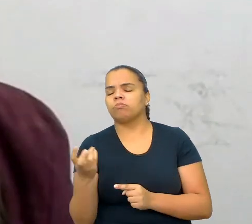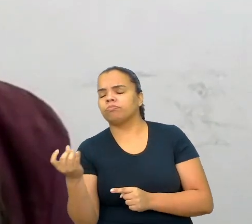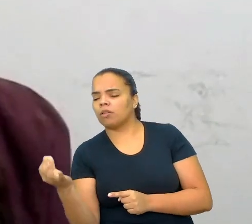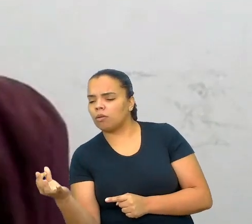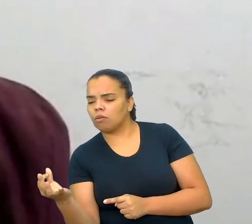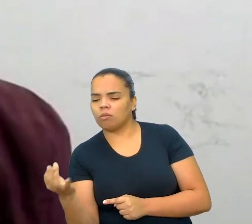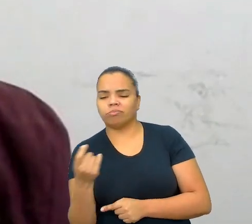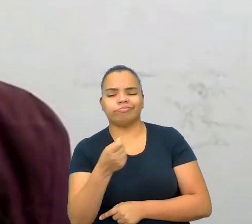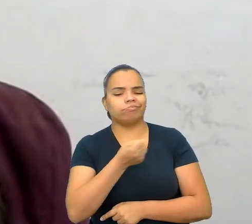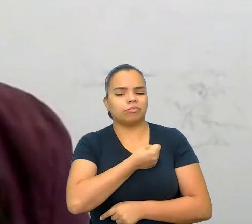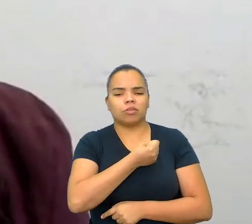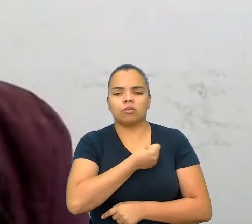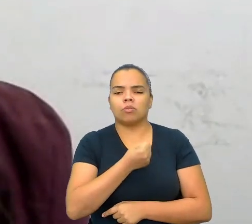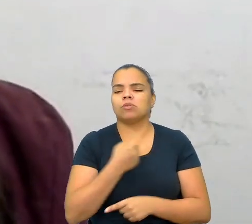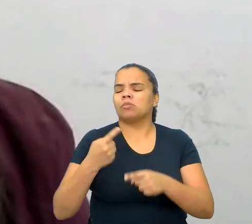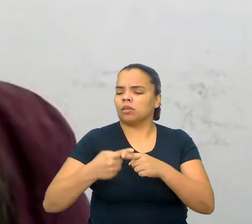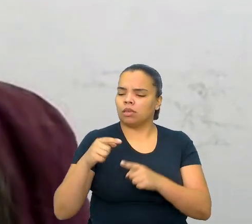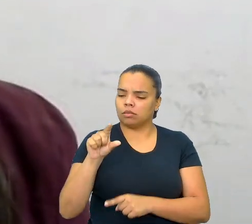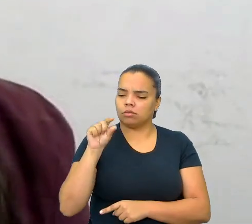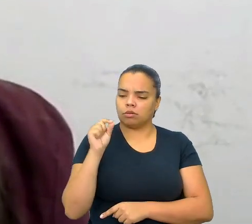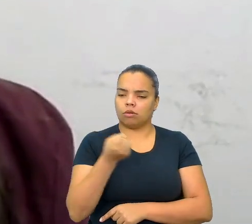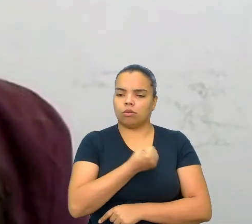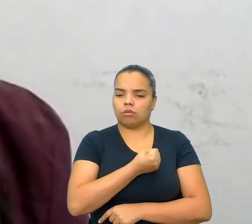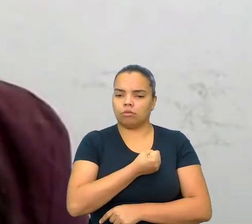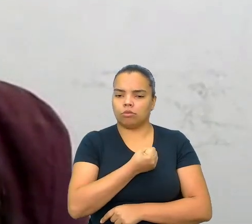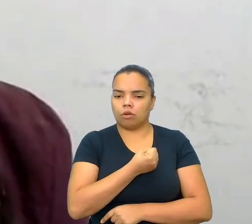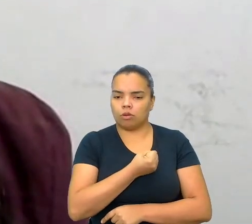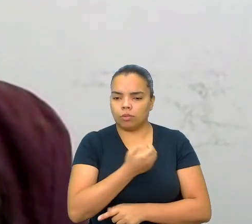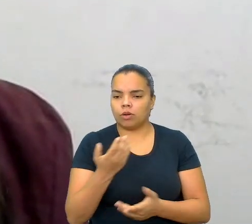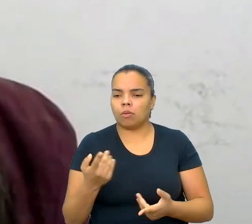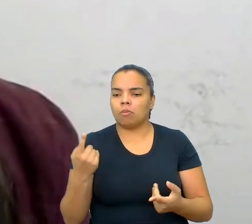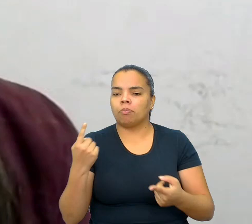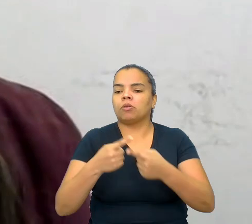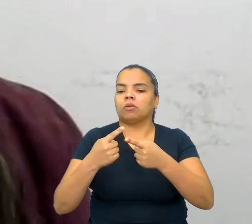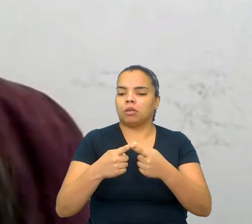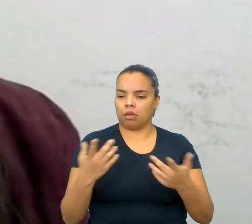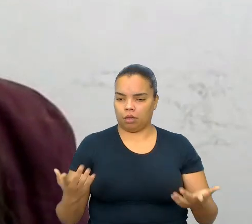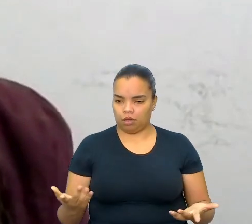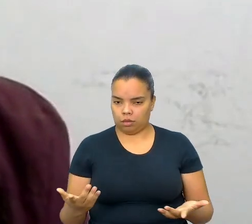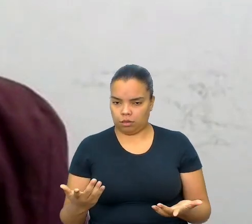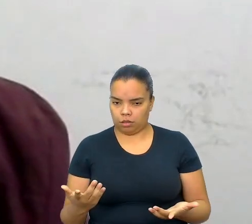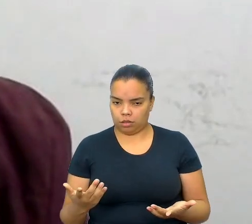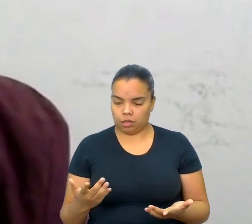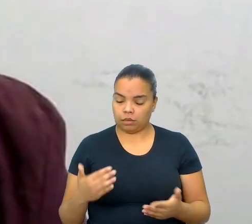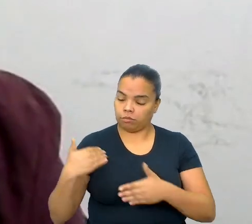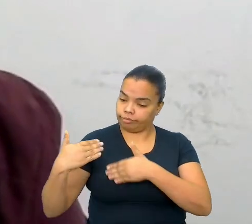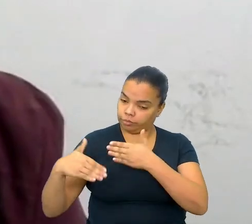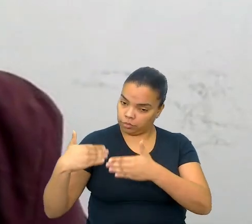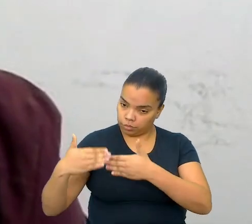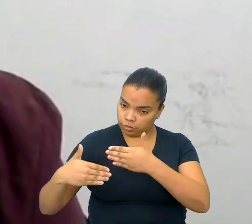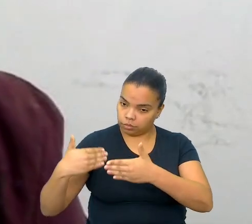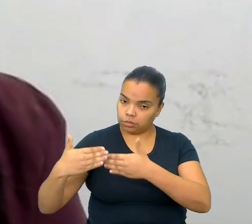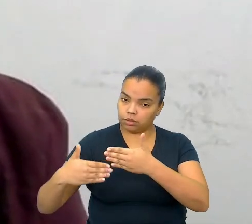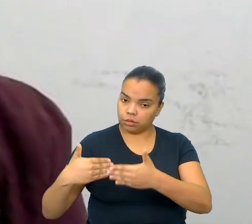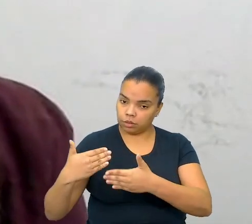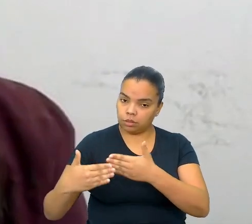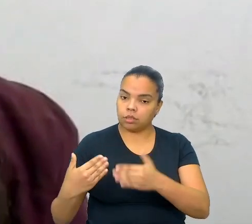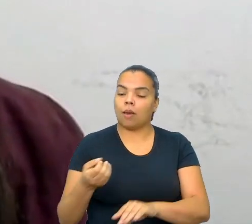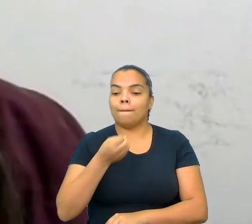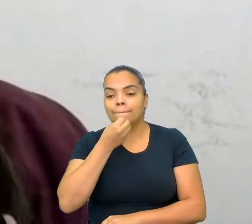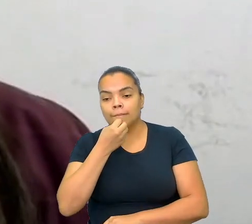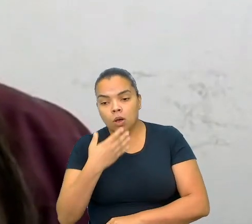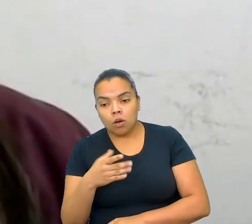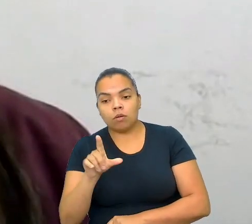eu escolho esses números, né? Qual a finalidade? E a partir de boas escolhas